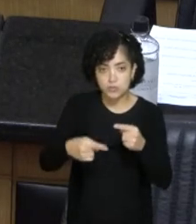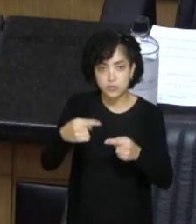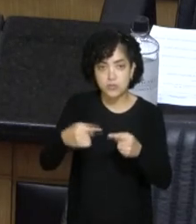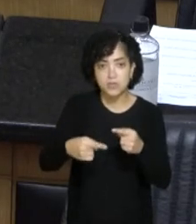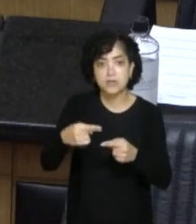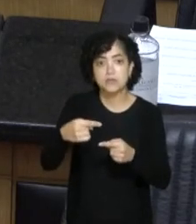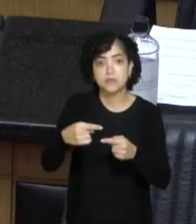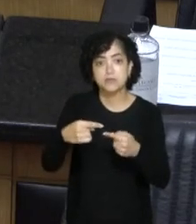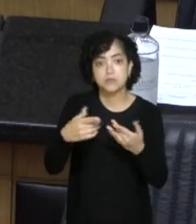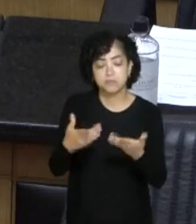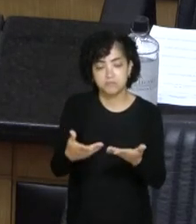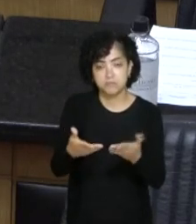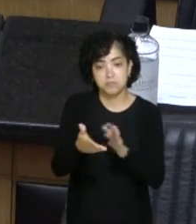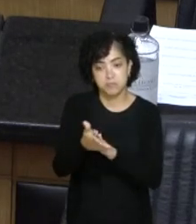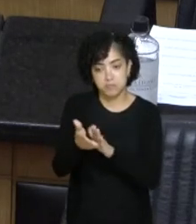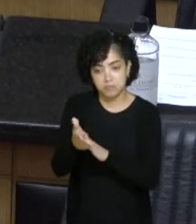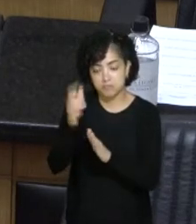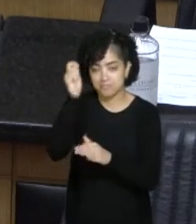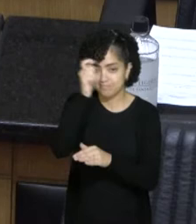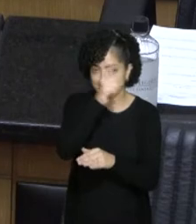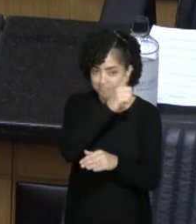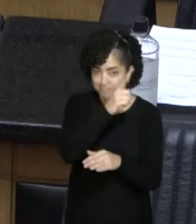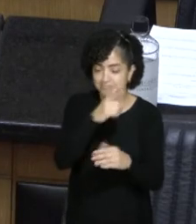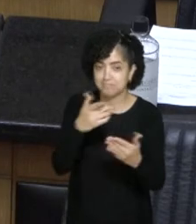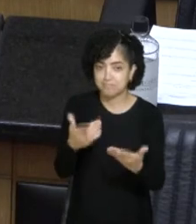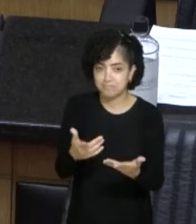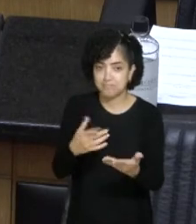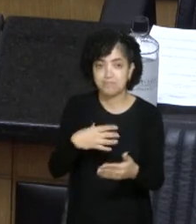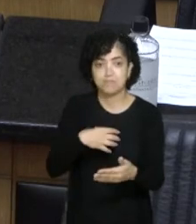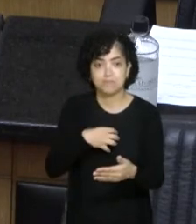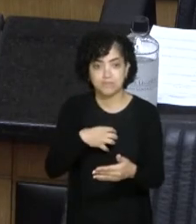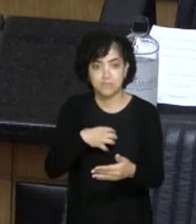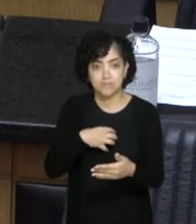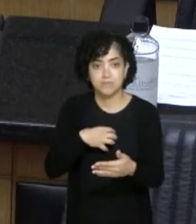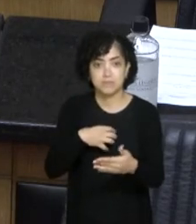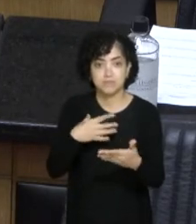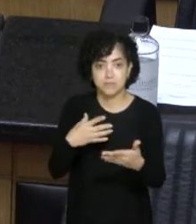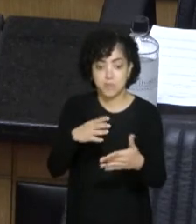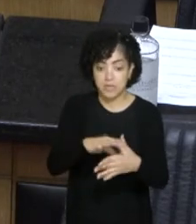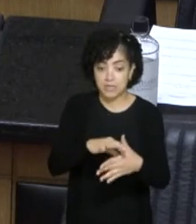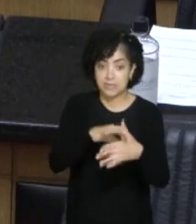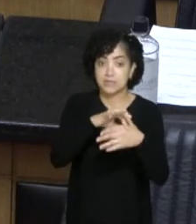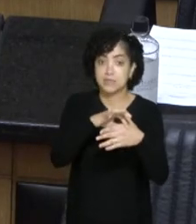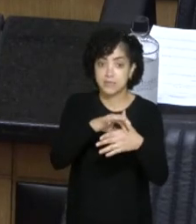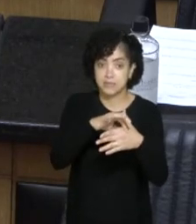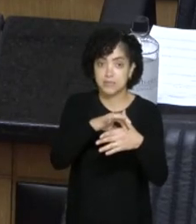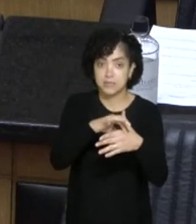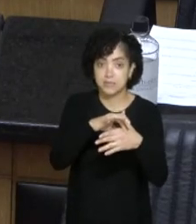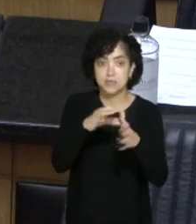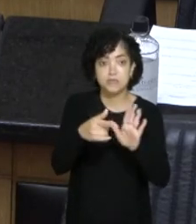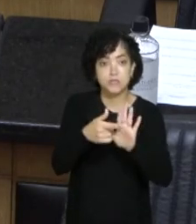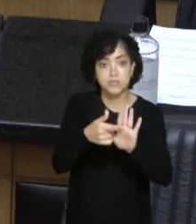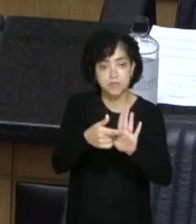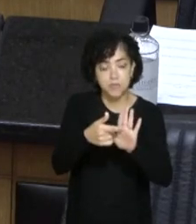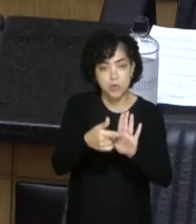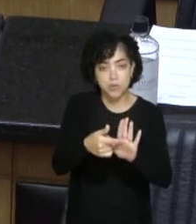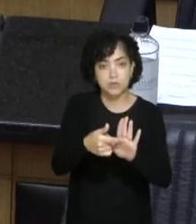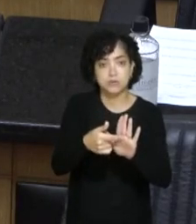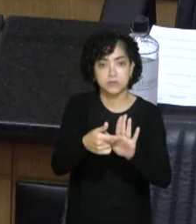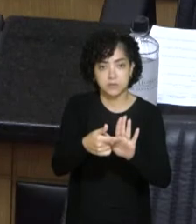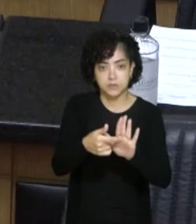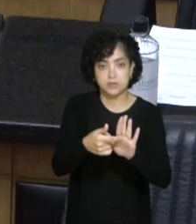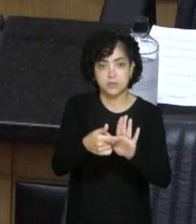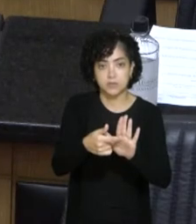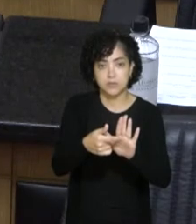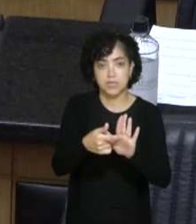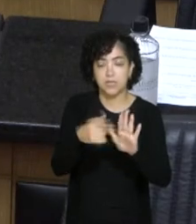esse gesto, ela se centra em pelo menos três predicados. Liderança, e você demonstra essa liderança com toda essa